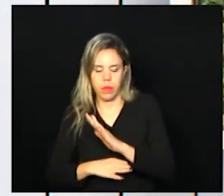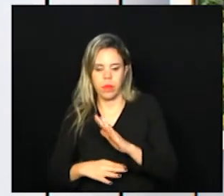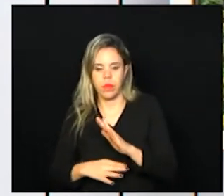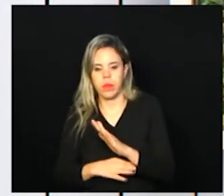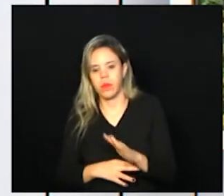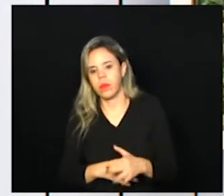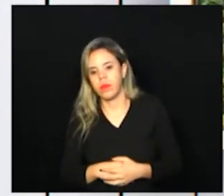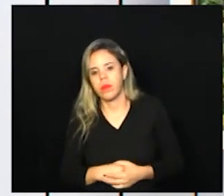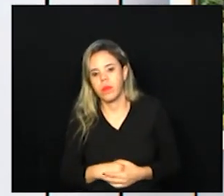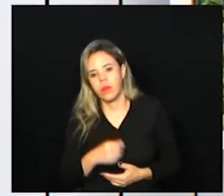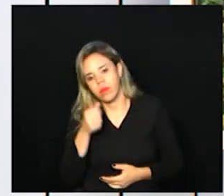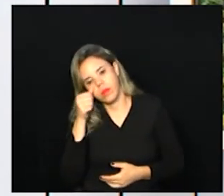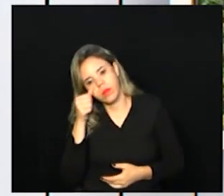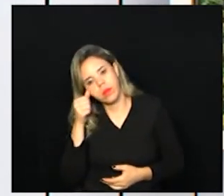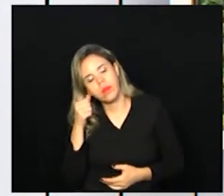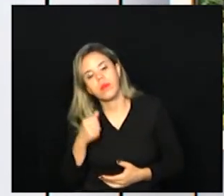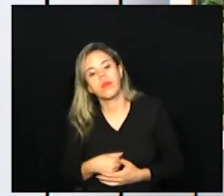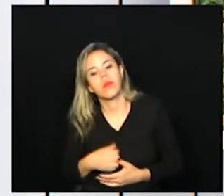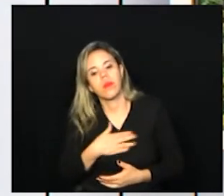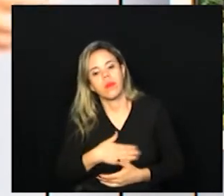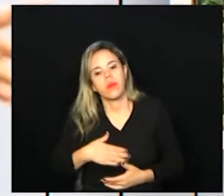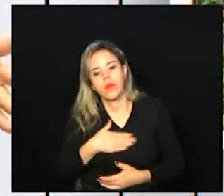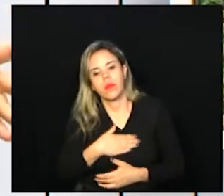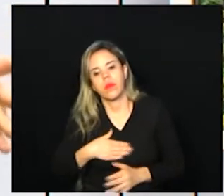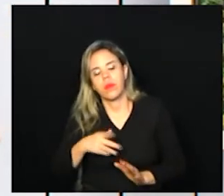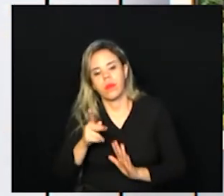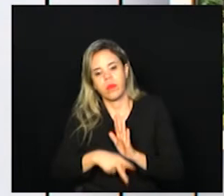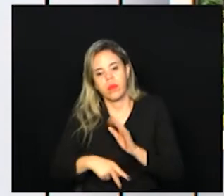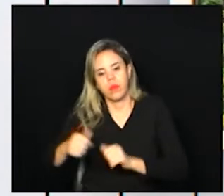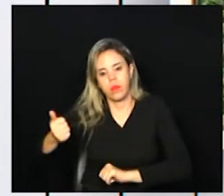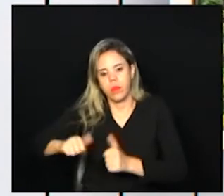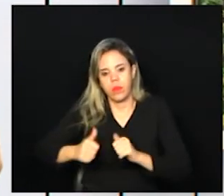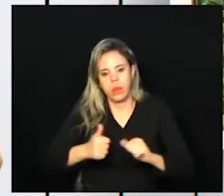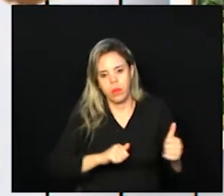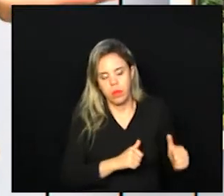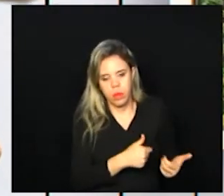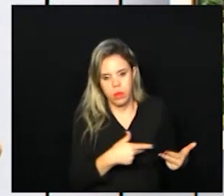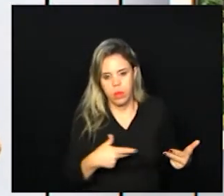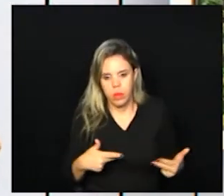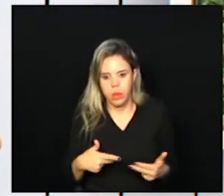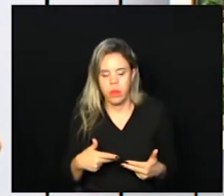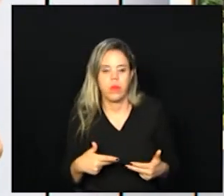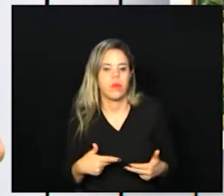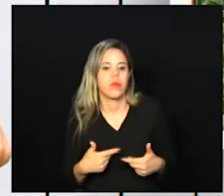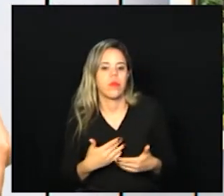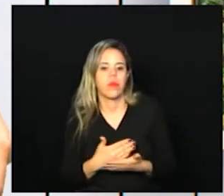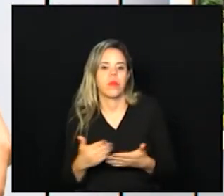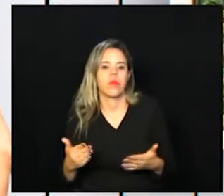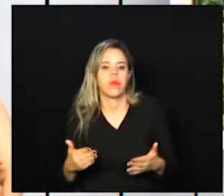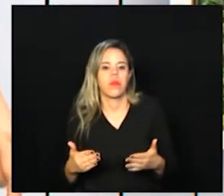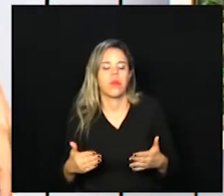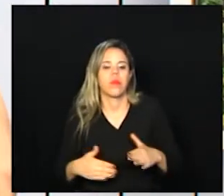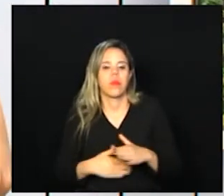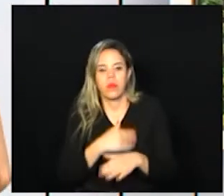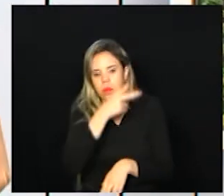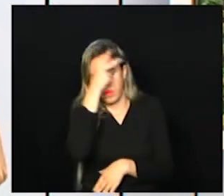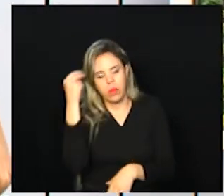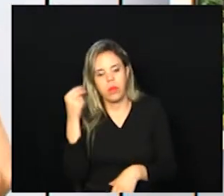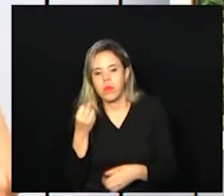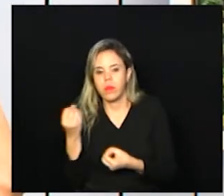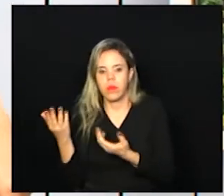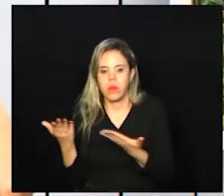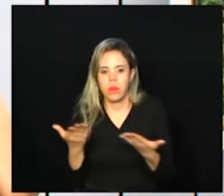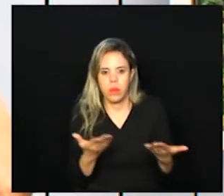nem... gostaria que meu projeto tramitasse, mas assim, se fosse um projeto da iniciativa do Executivo também seria muito